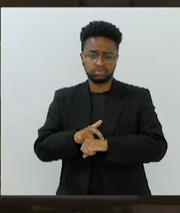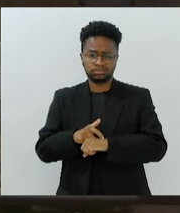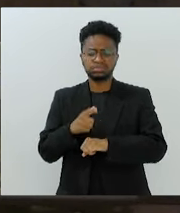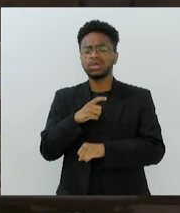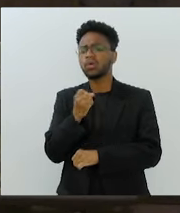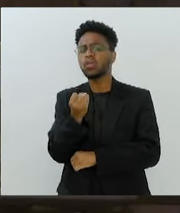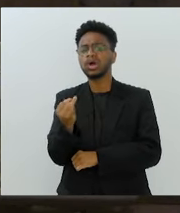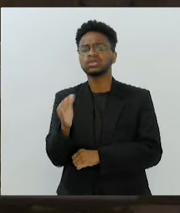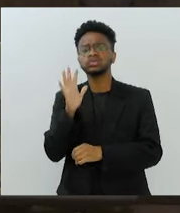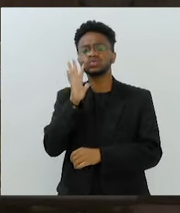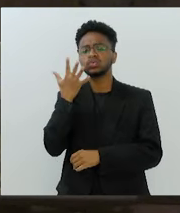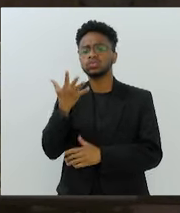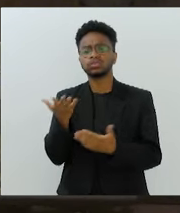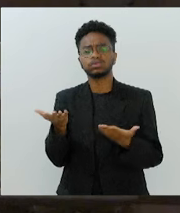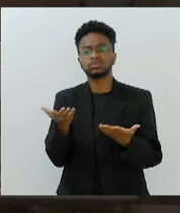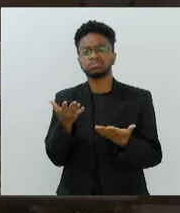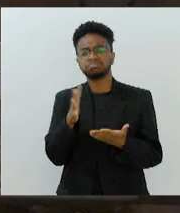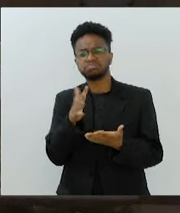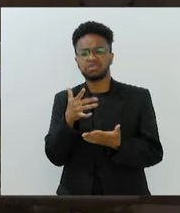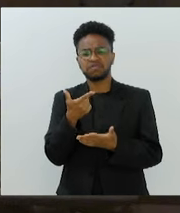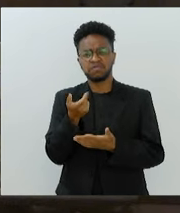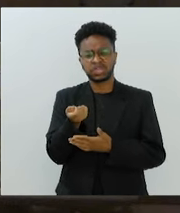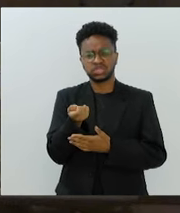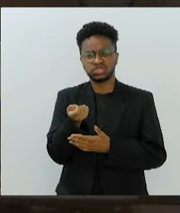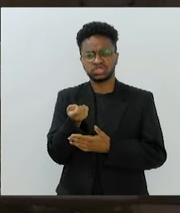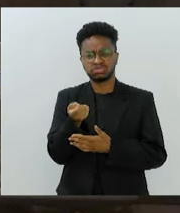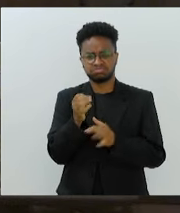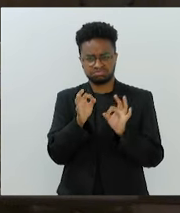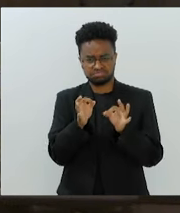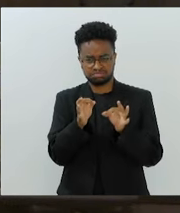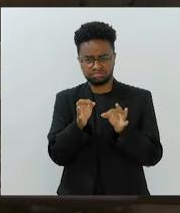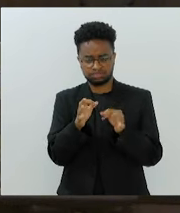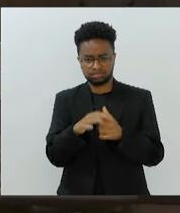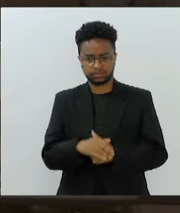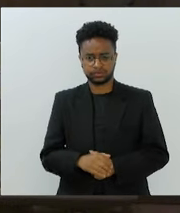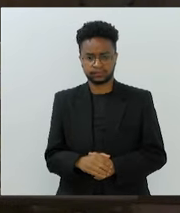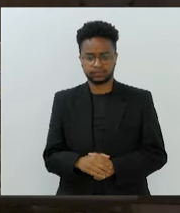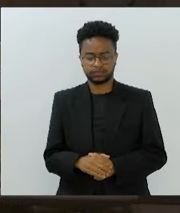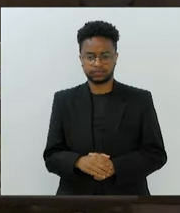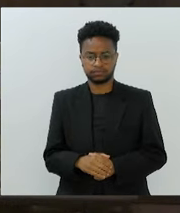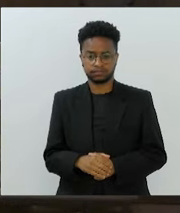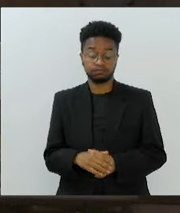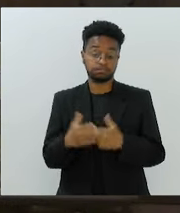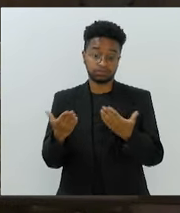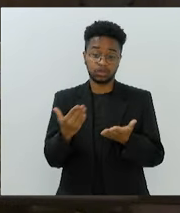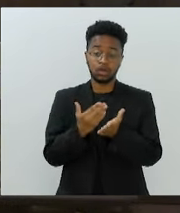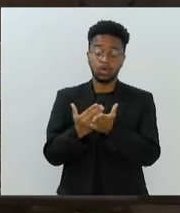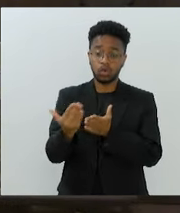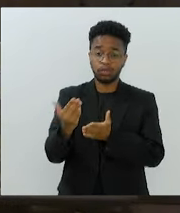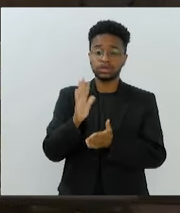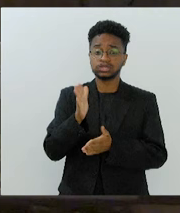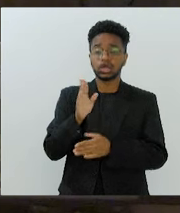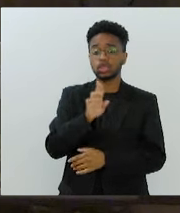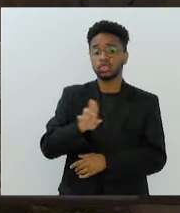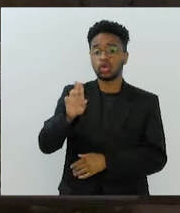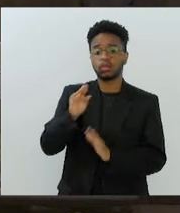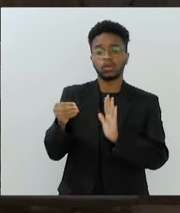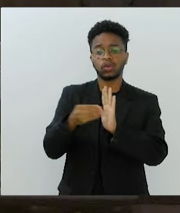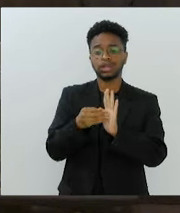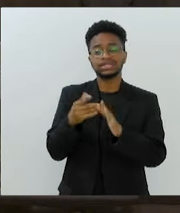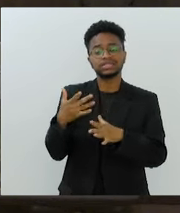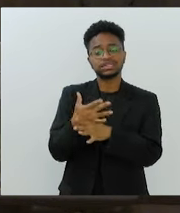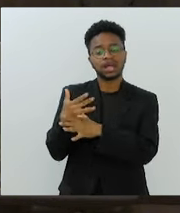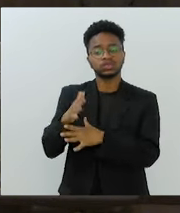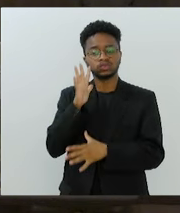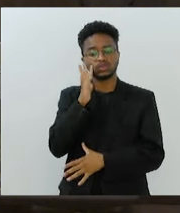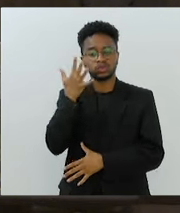Soluções? 20 e alguns. Então, já começa o nome, Cidades e Soluções.